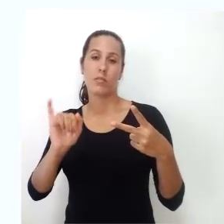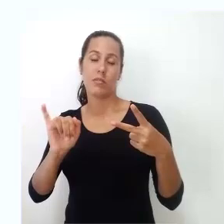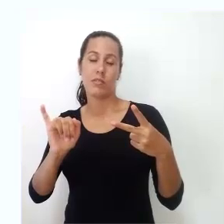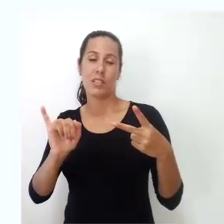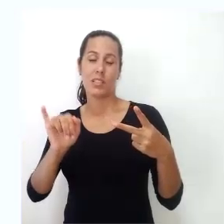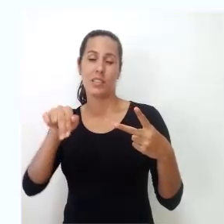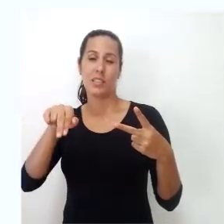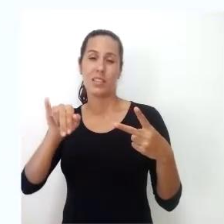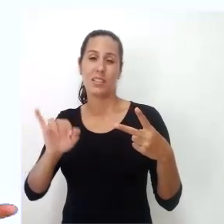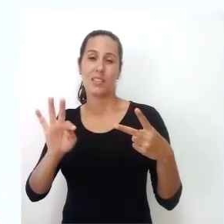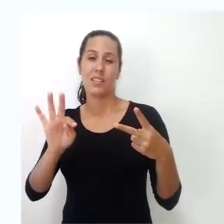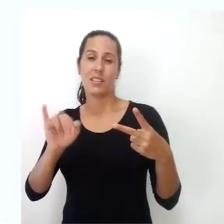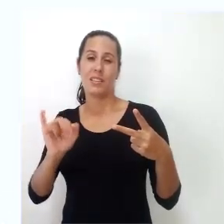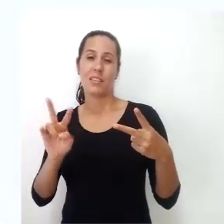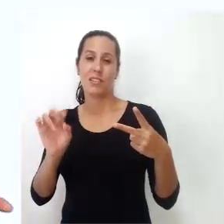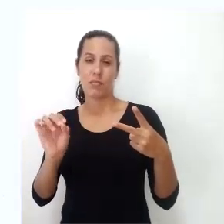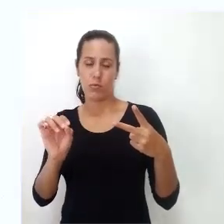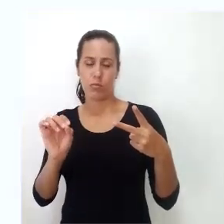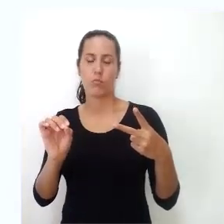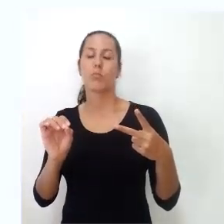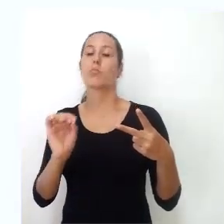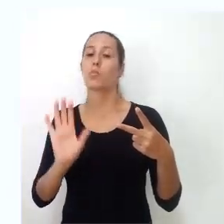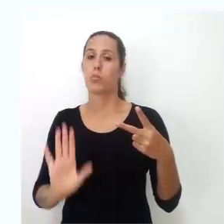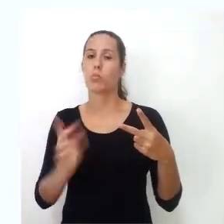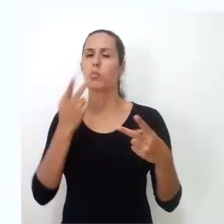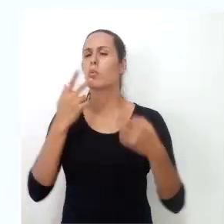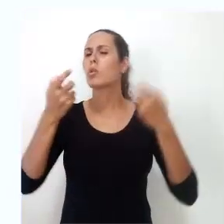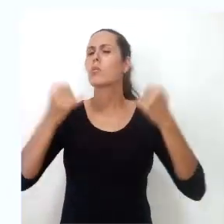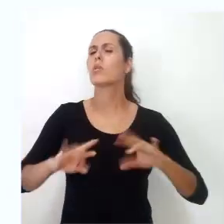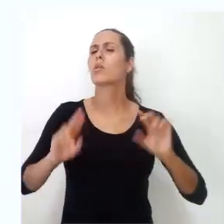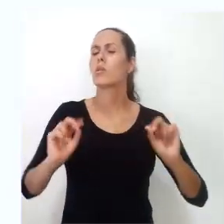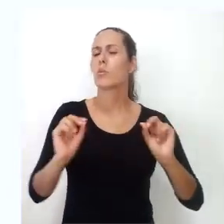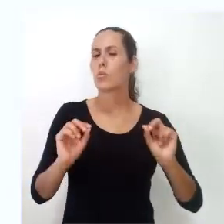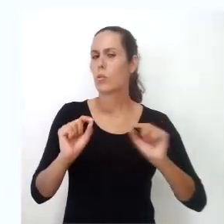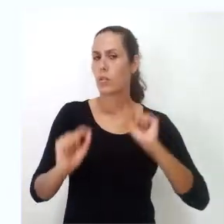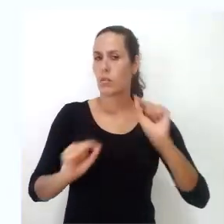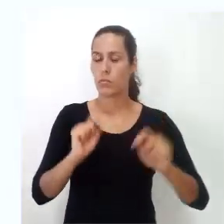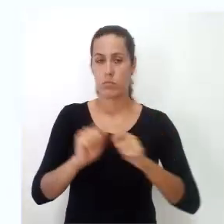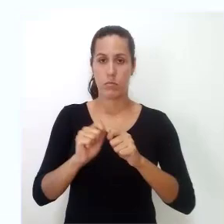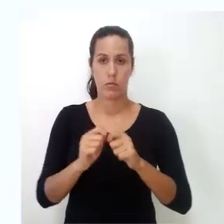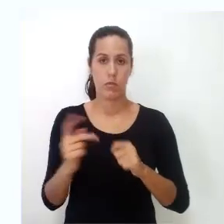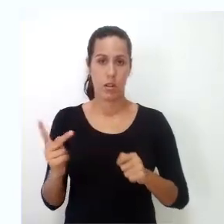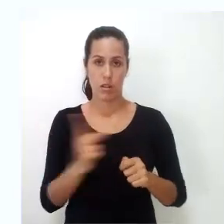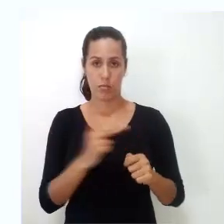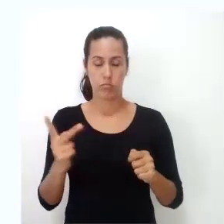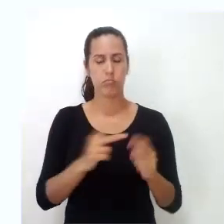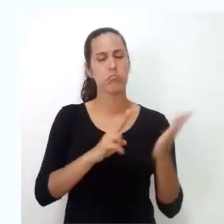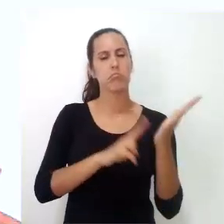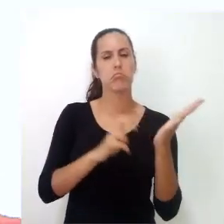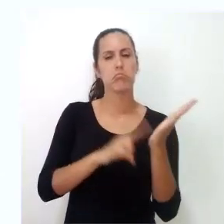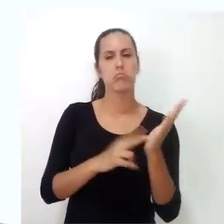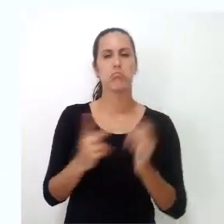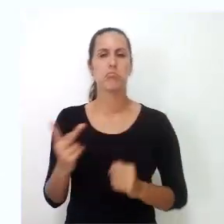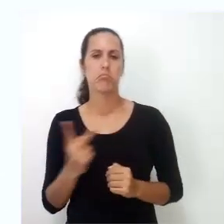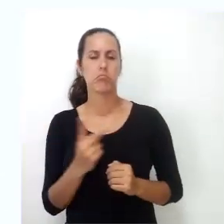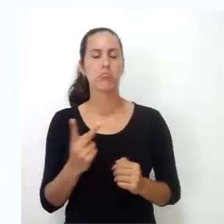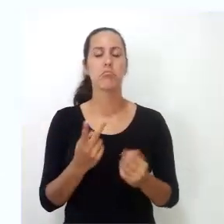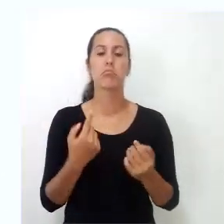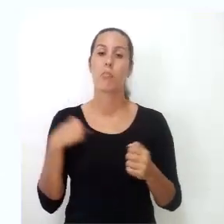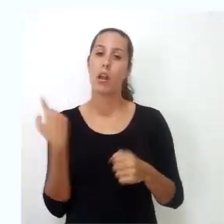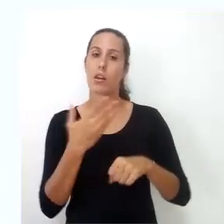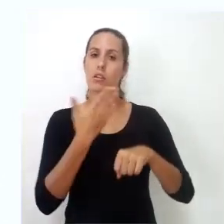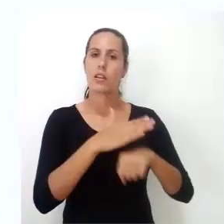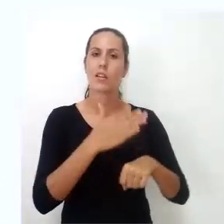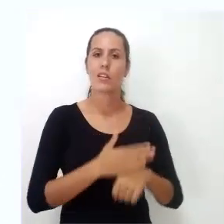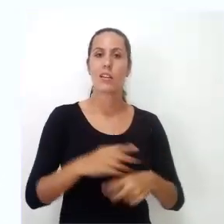aqui justamente as características linguísticas, é justamente o momento que nós temos aqui para treinar o vocabulário